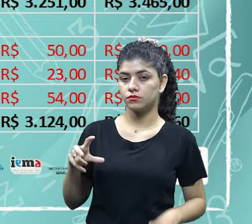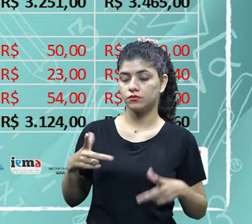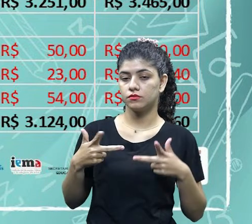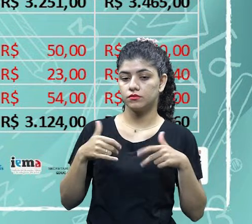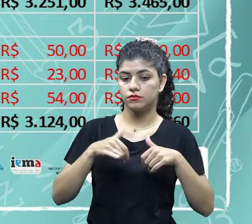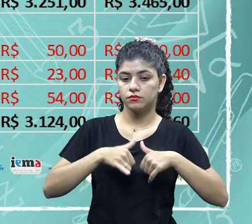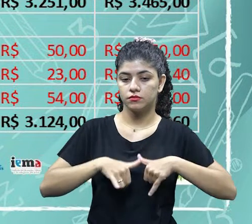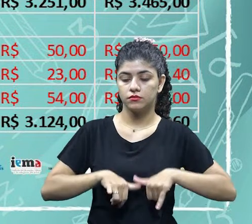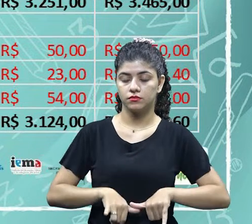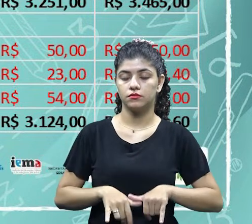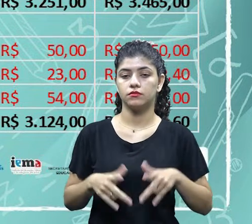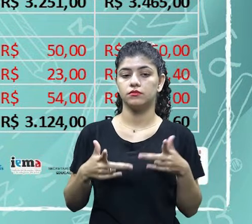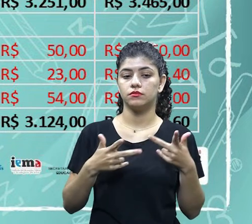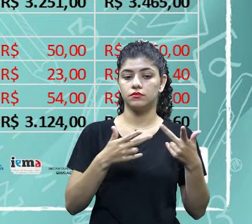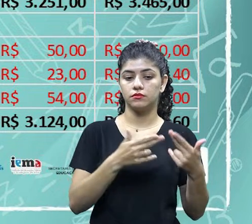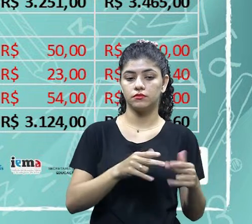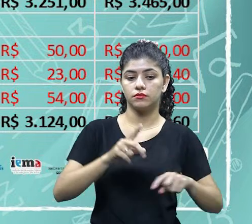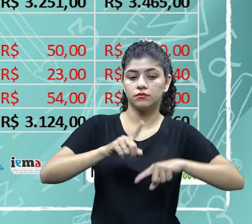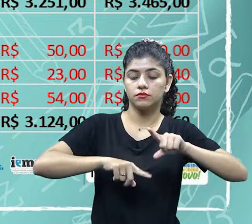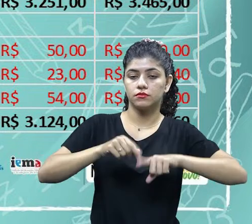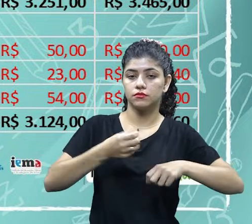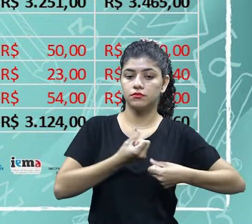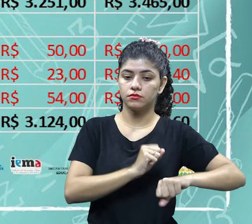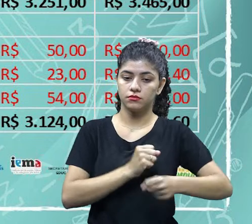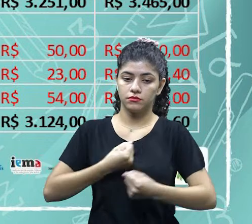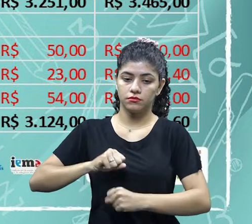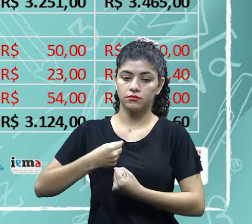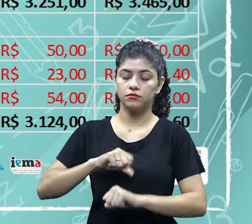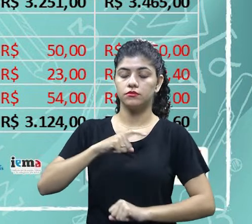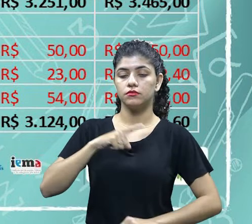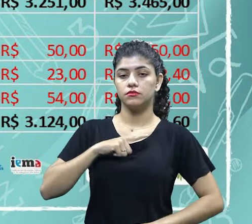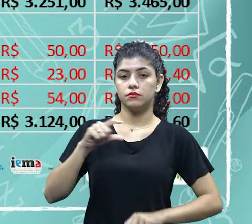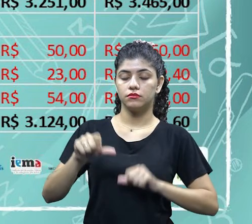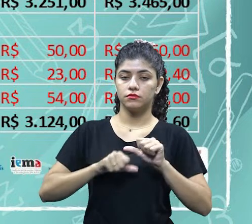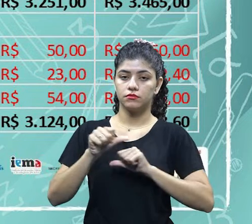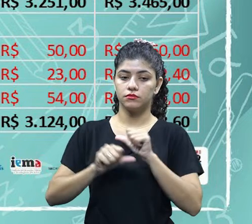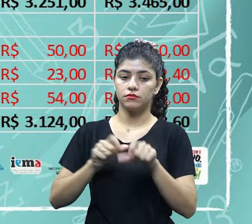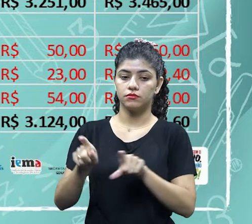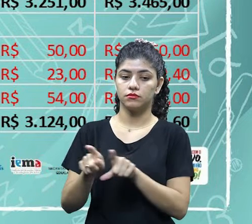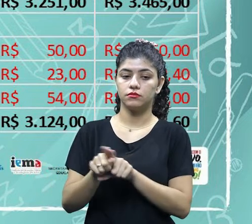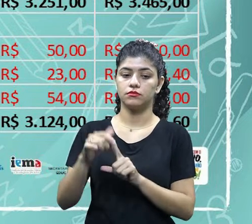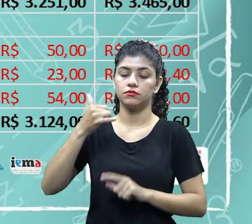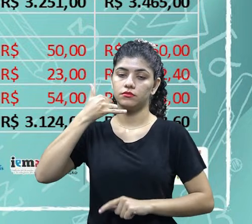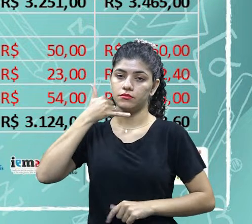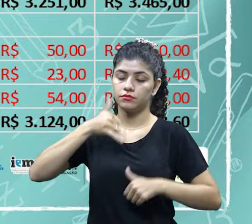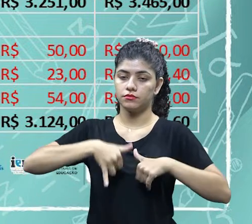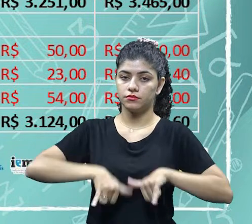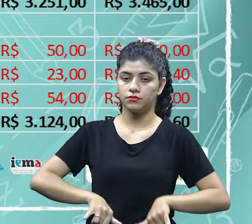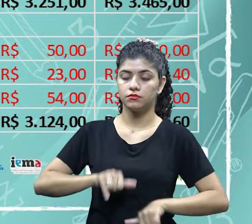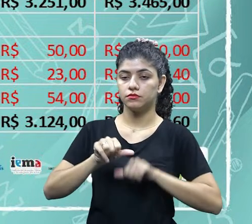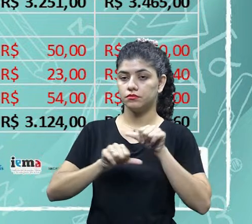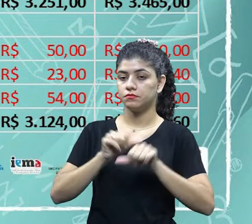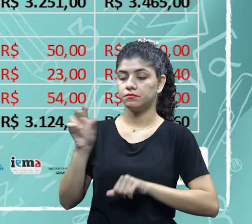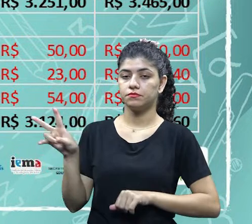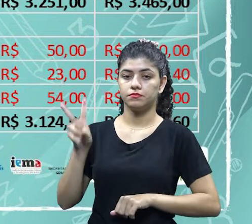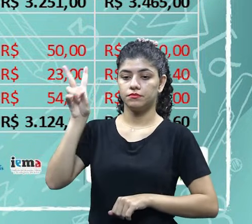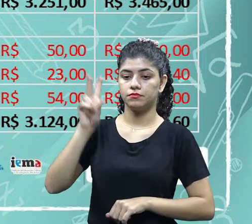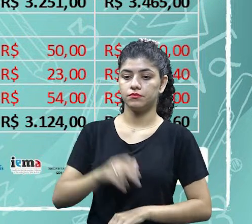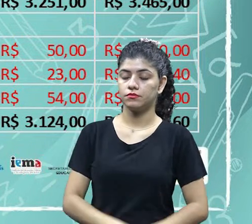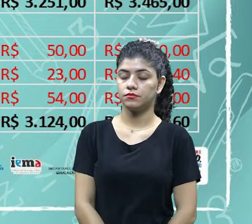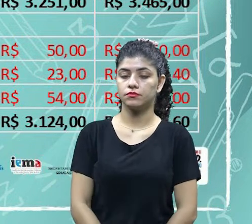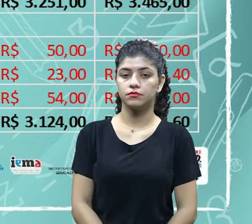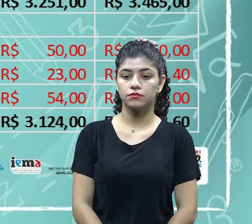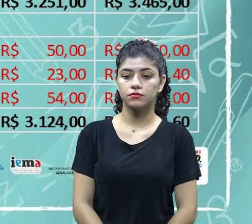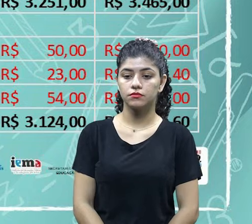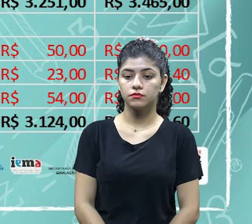uma despesa fixa. Material de limpeza, houve variação. E o telefone também é uma despesa fixa, né? Porque o valor ele está